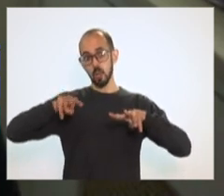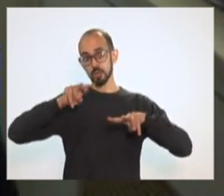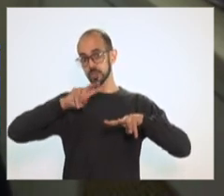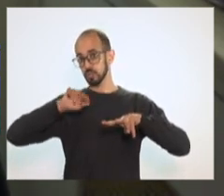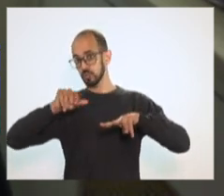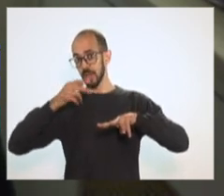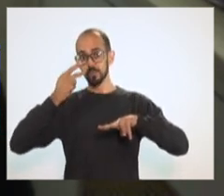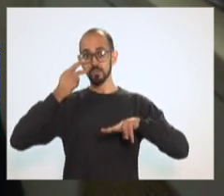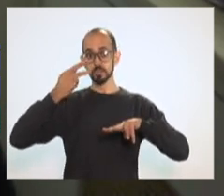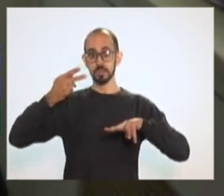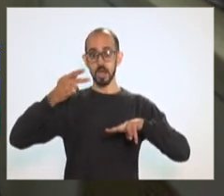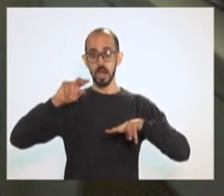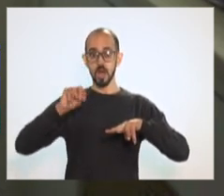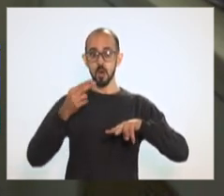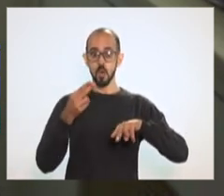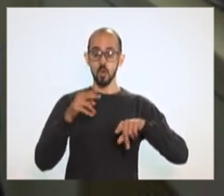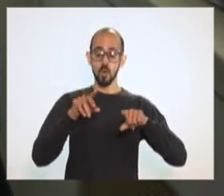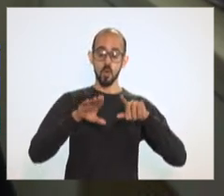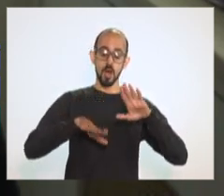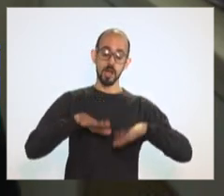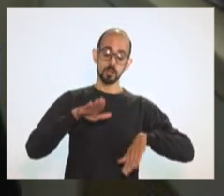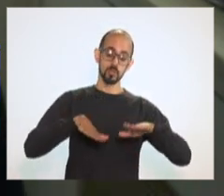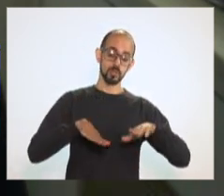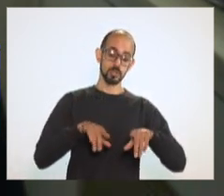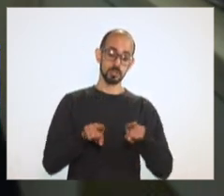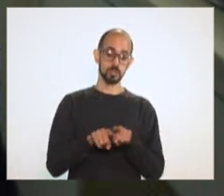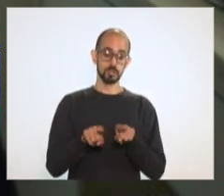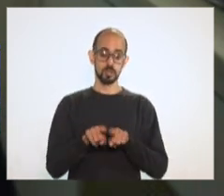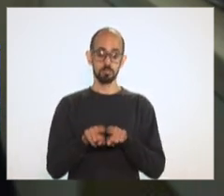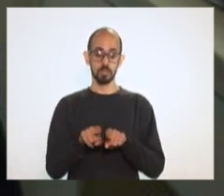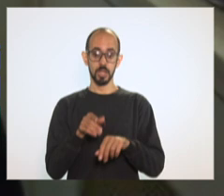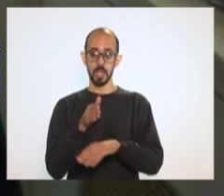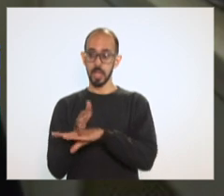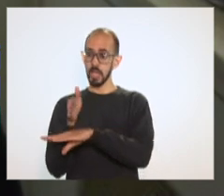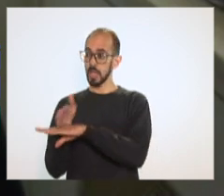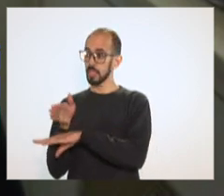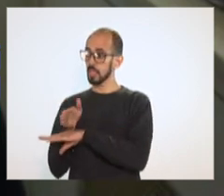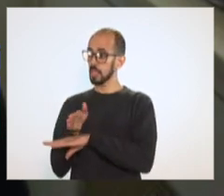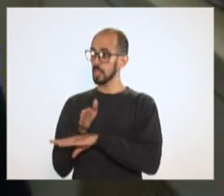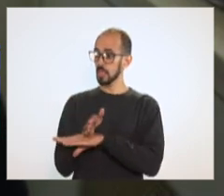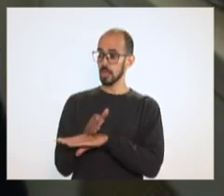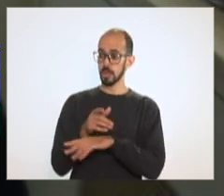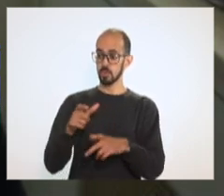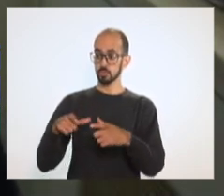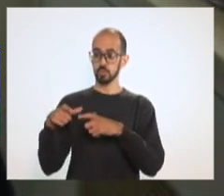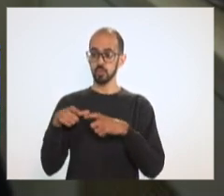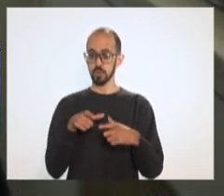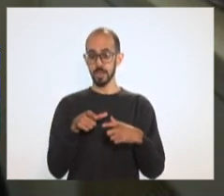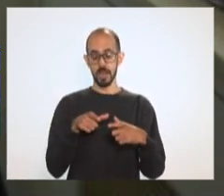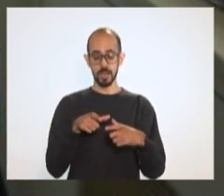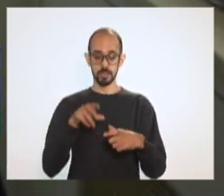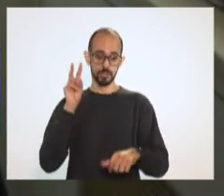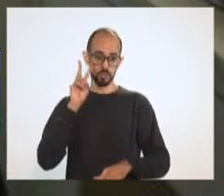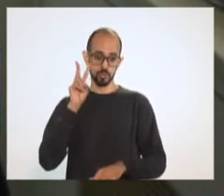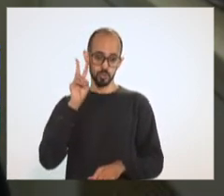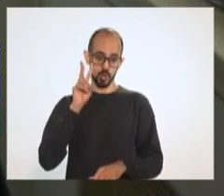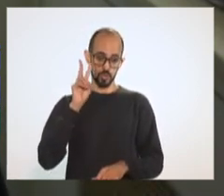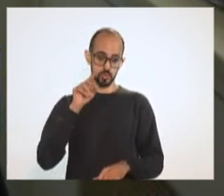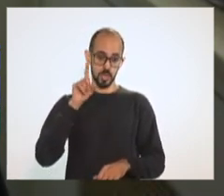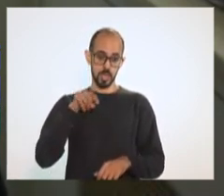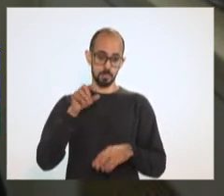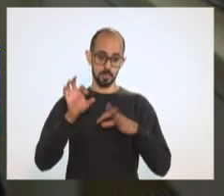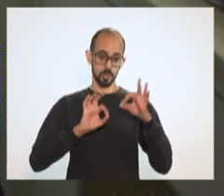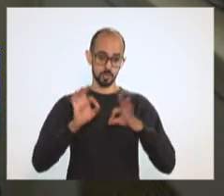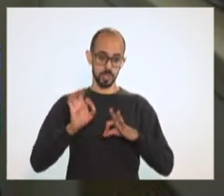que seja muitas vezes entrando em determinados sítios históricos são projetos de lei